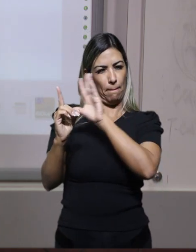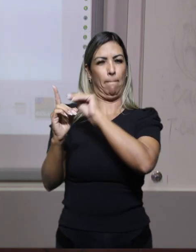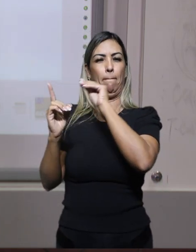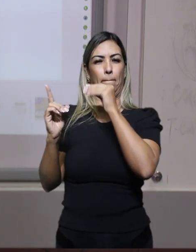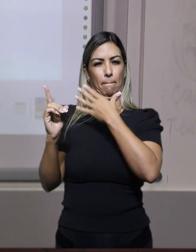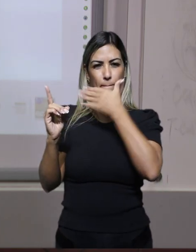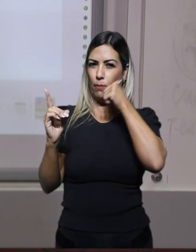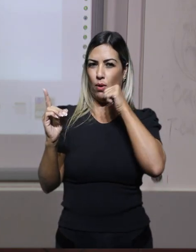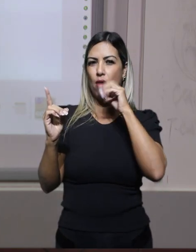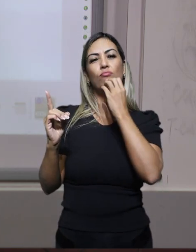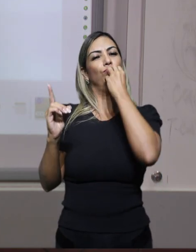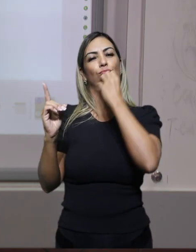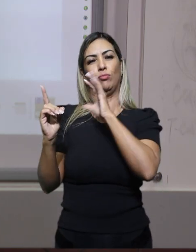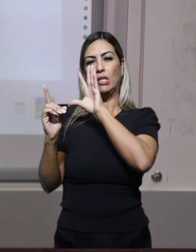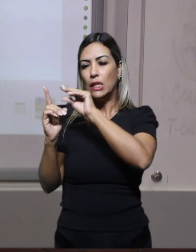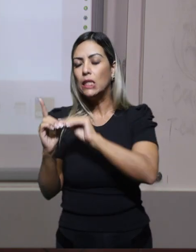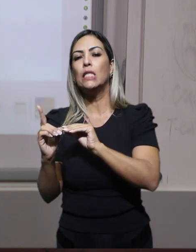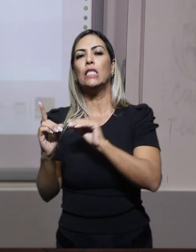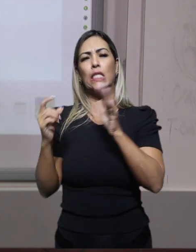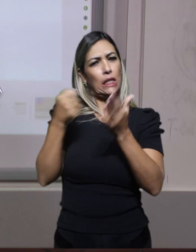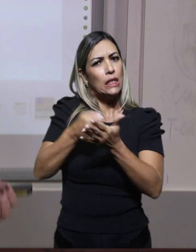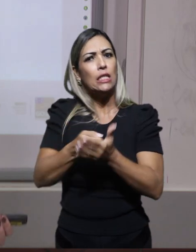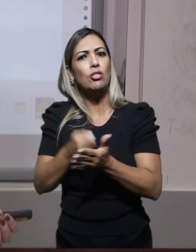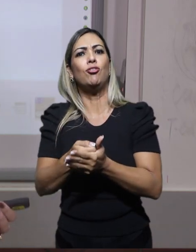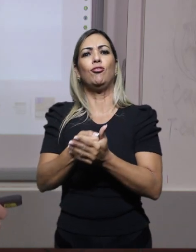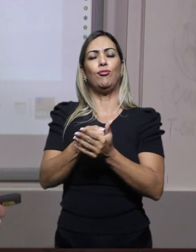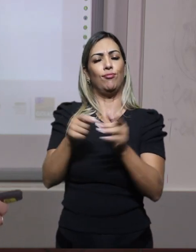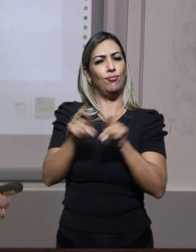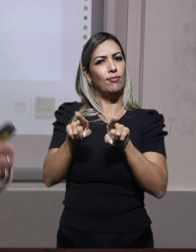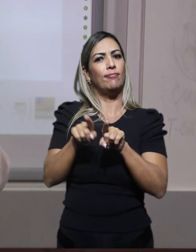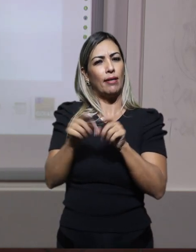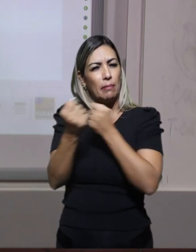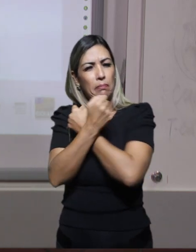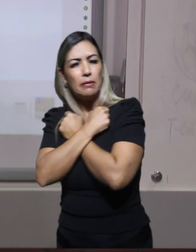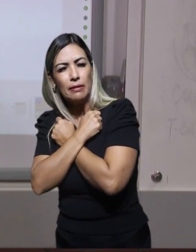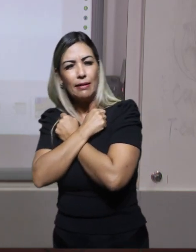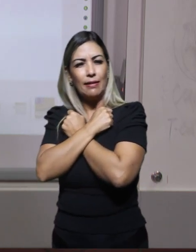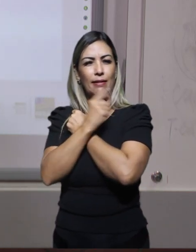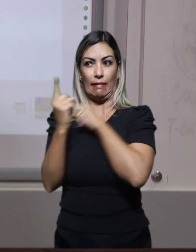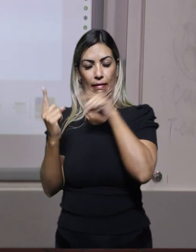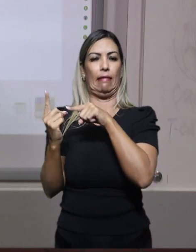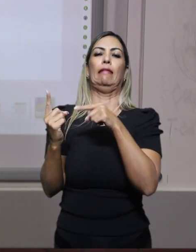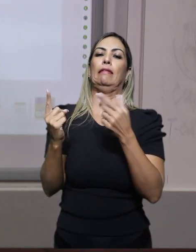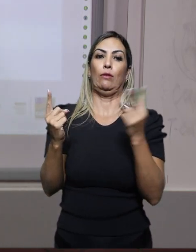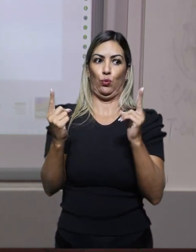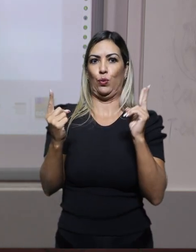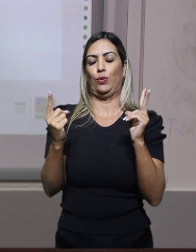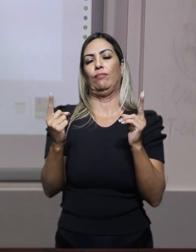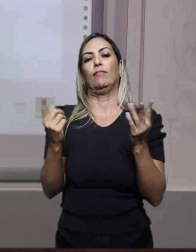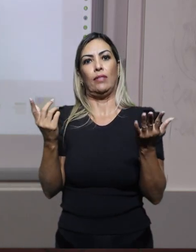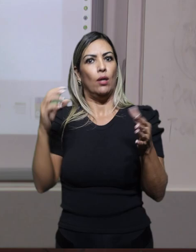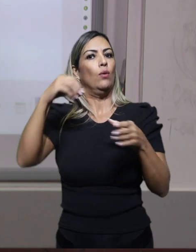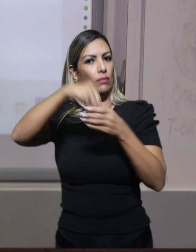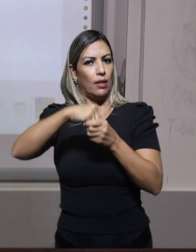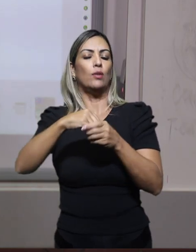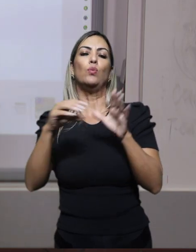numa participante, ficado insistindo com ela também para abraçar. Tudo isso encaixa no crime